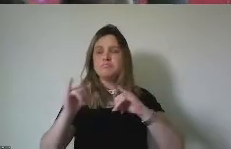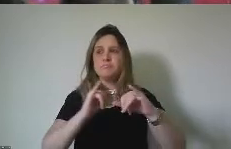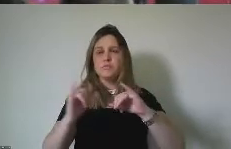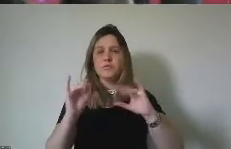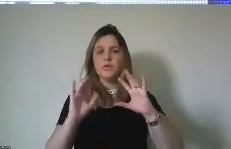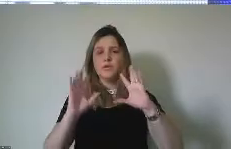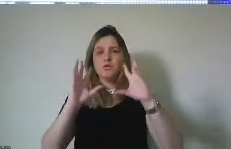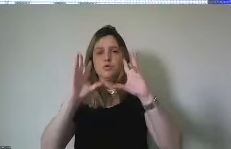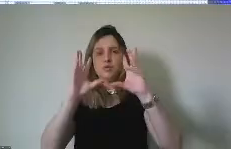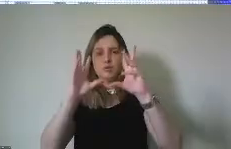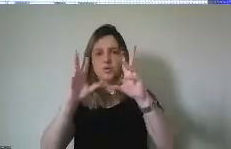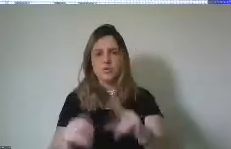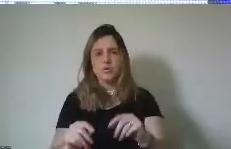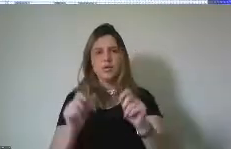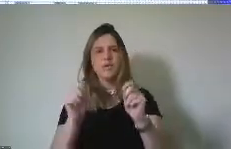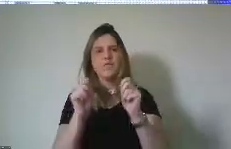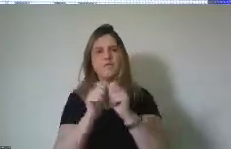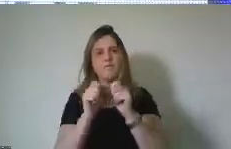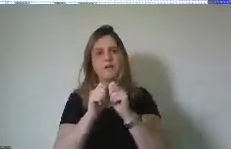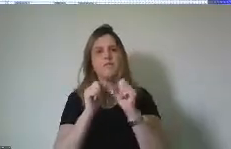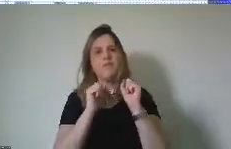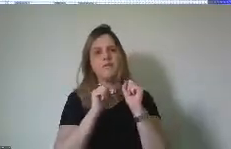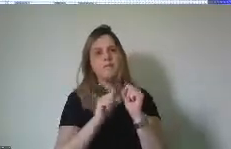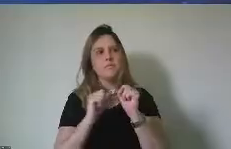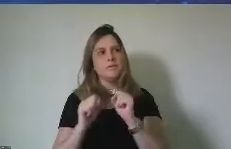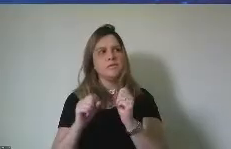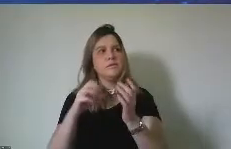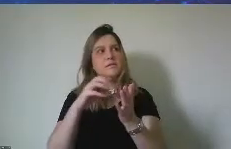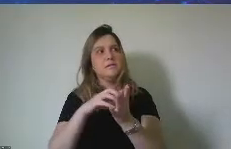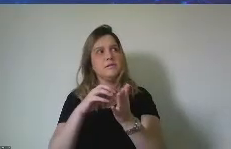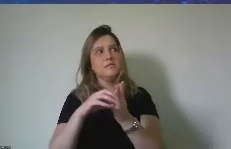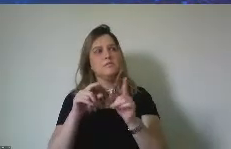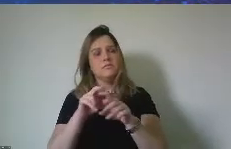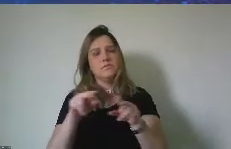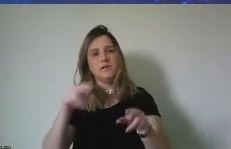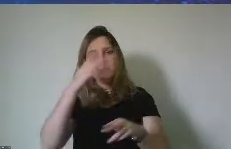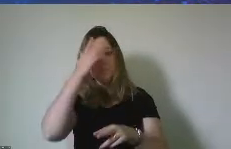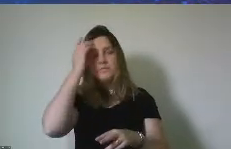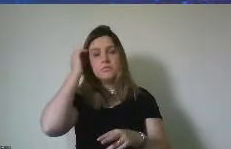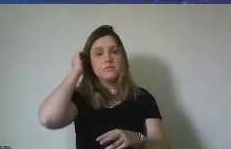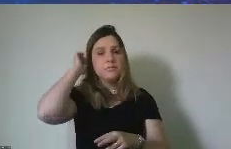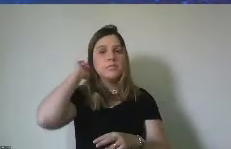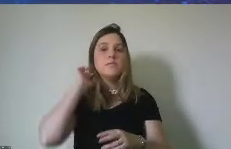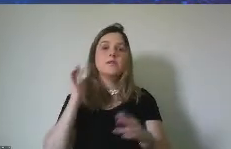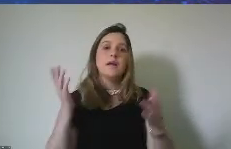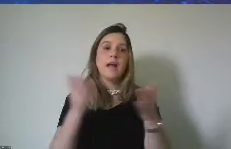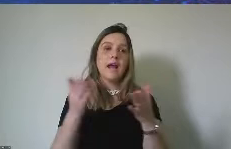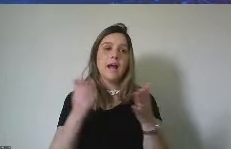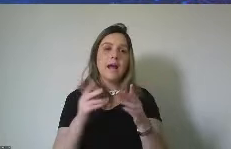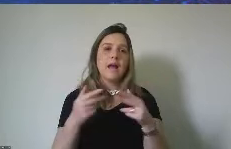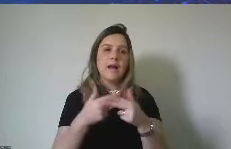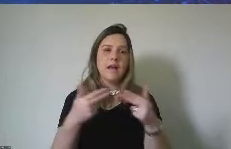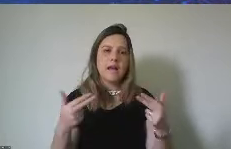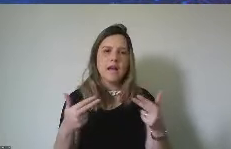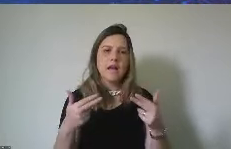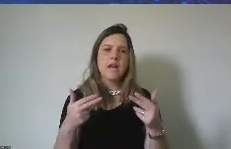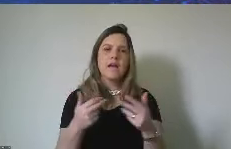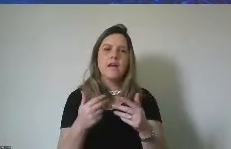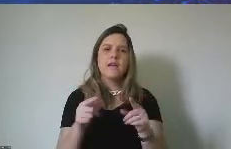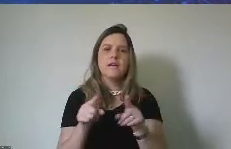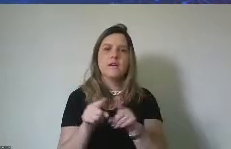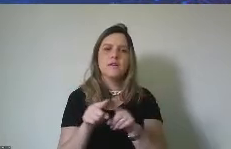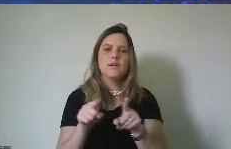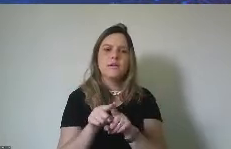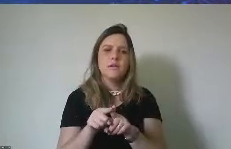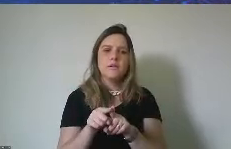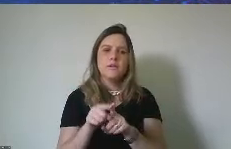vai ser potencializada pela transmissão também agora esses drivers clássicos tá que são os drivers